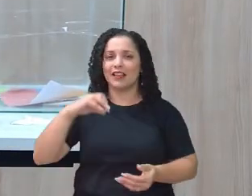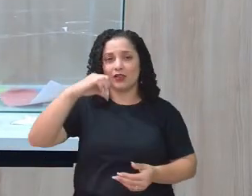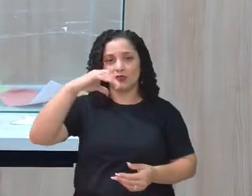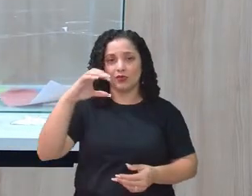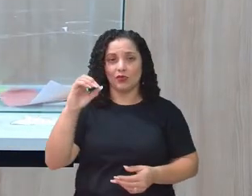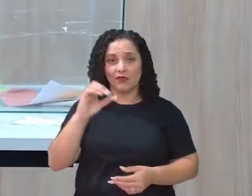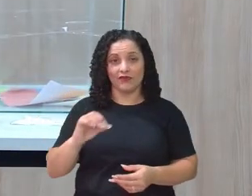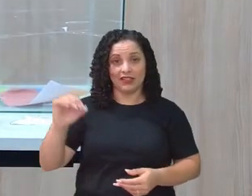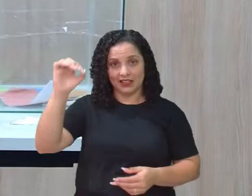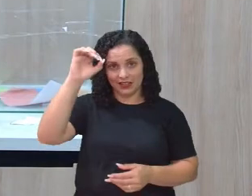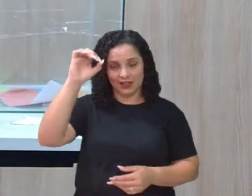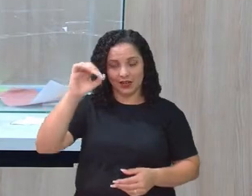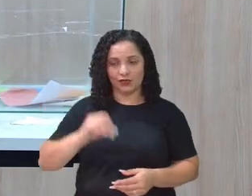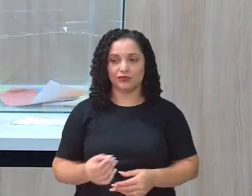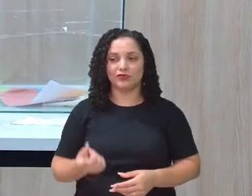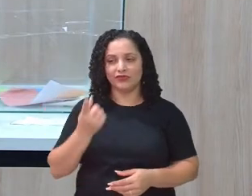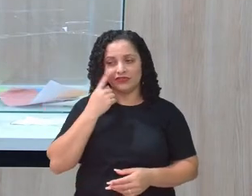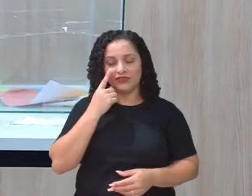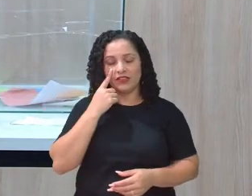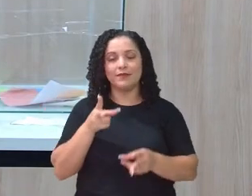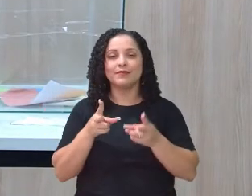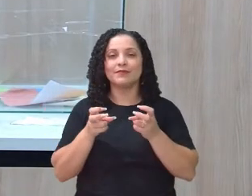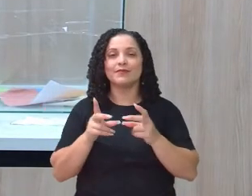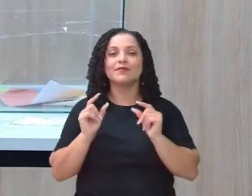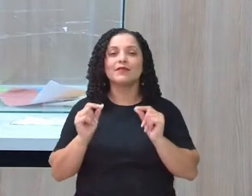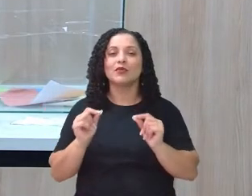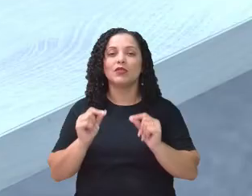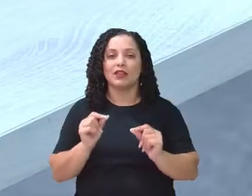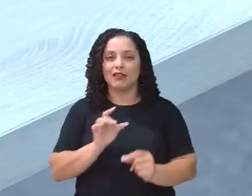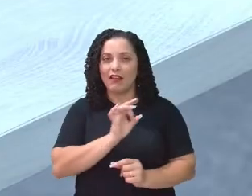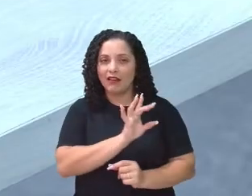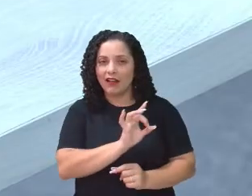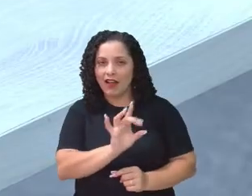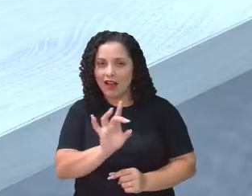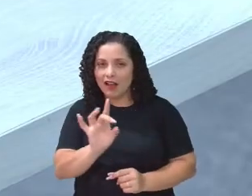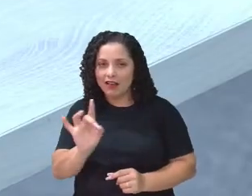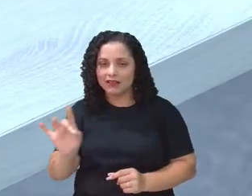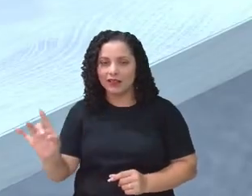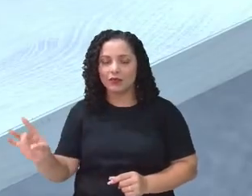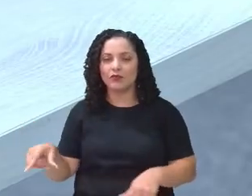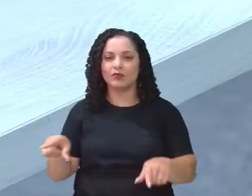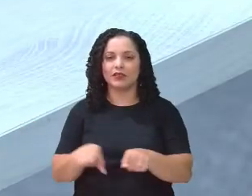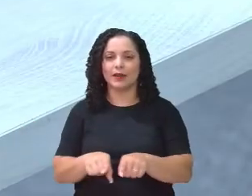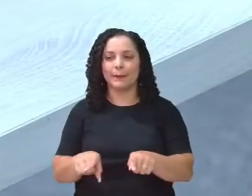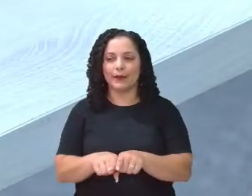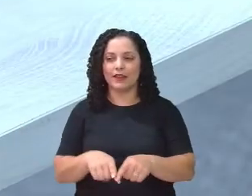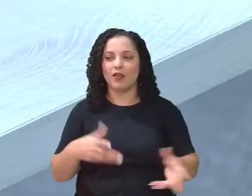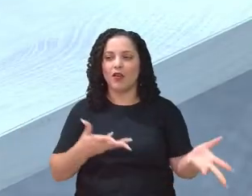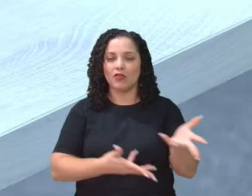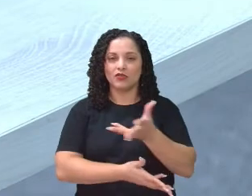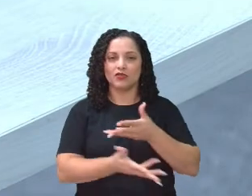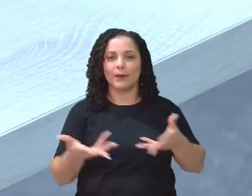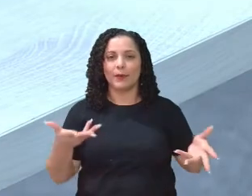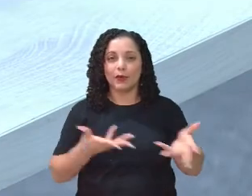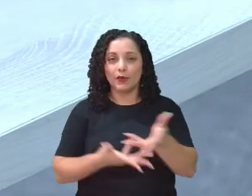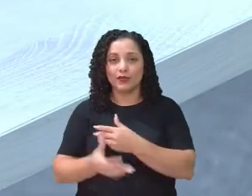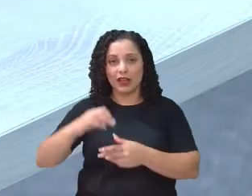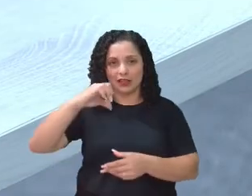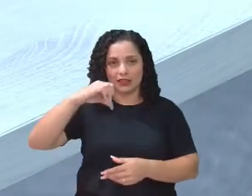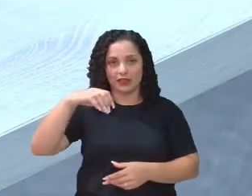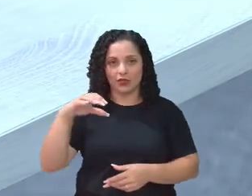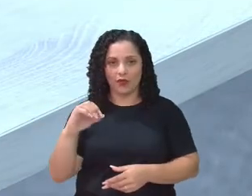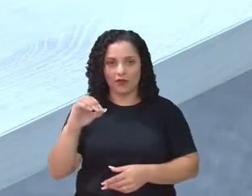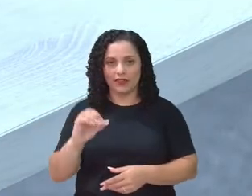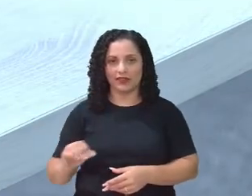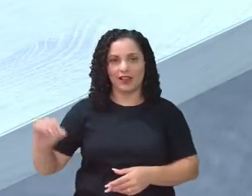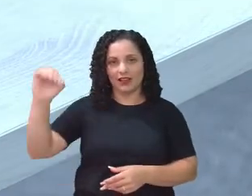gente fez, ó, pode notar que cada ângulo aí do retângulo também corresponde a 90 graus. Então,